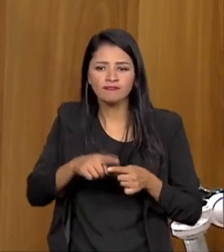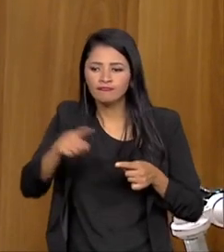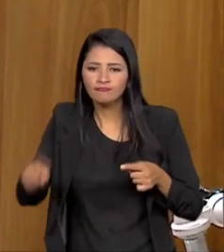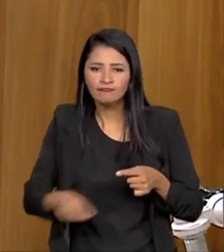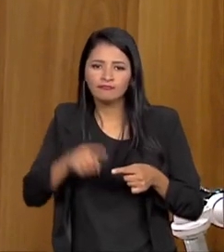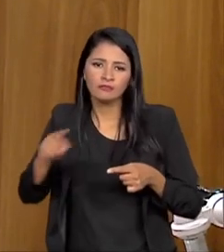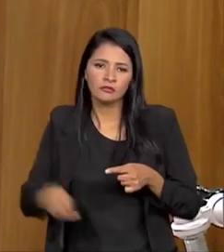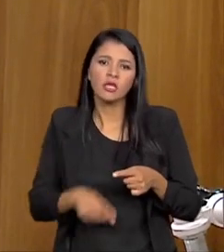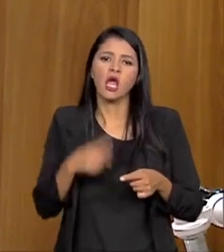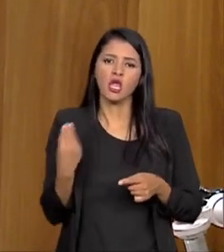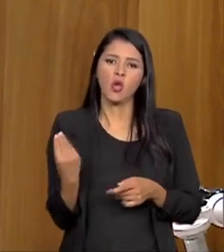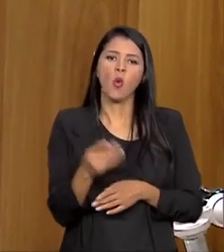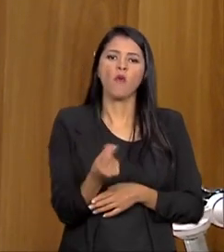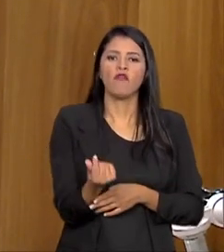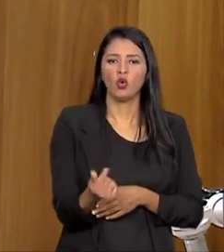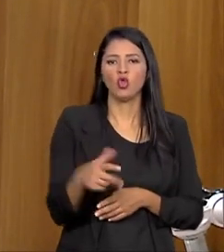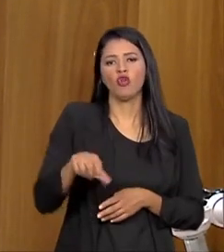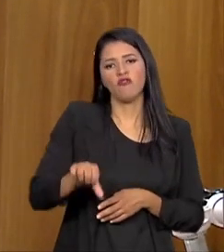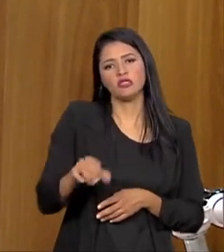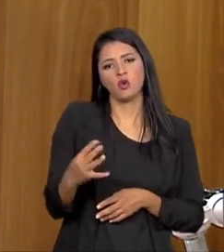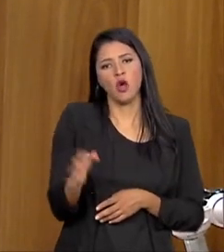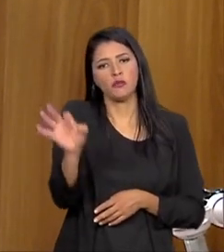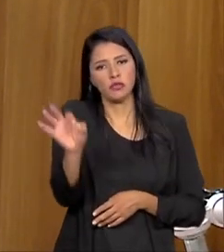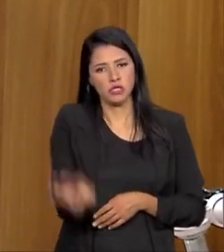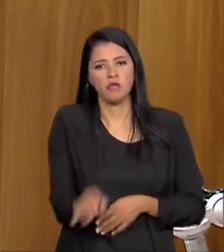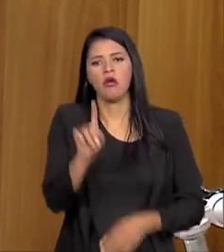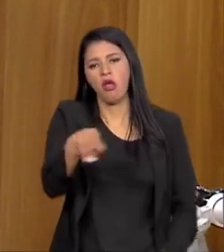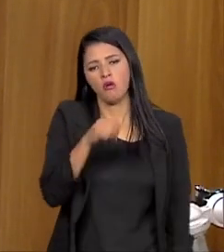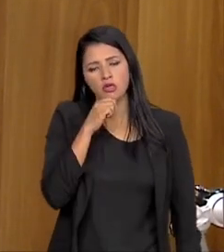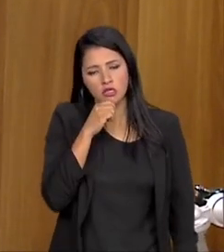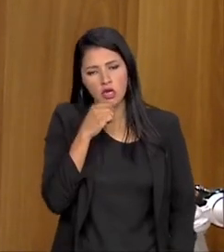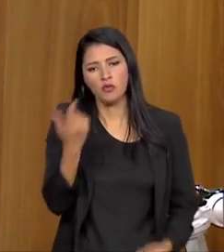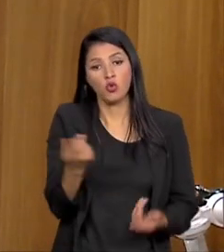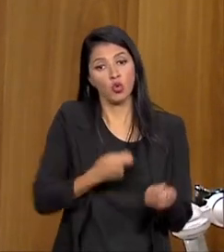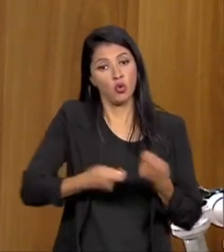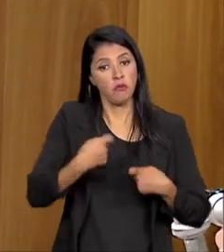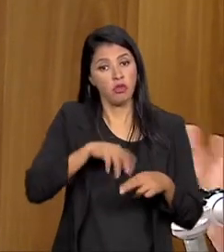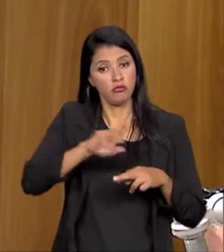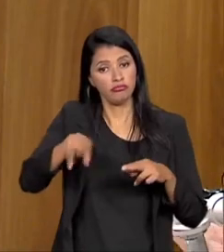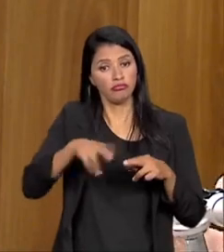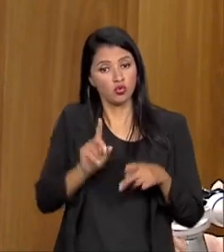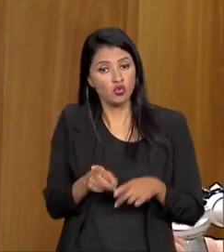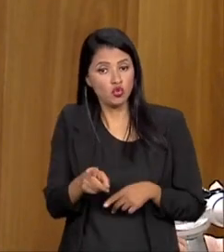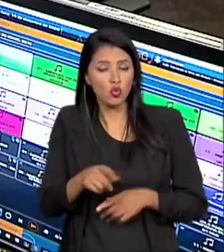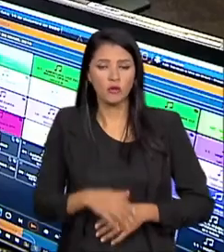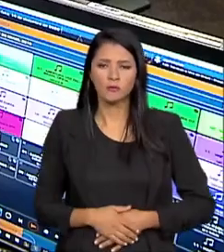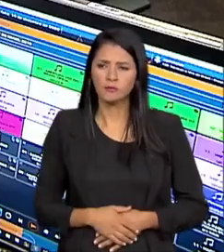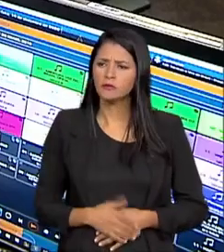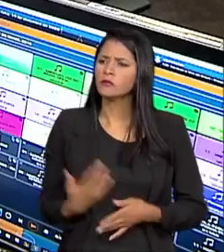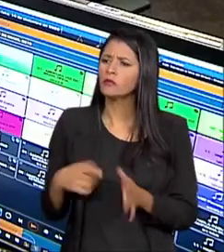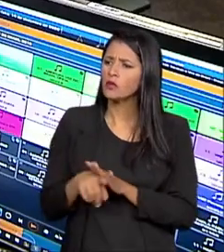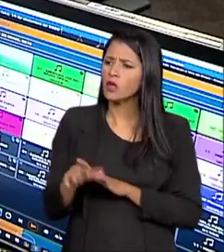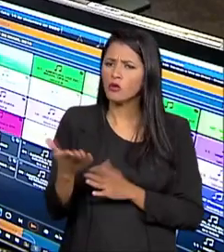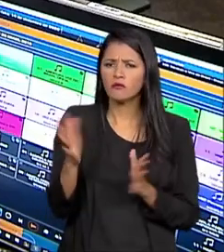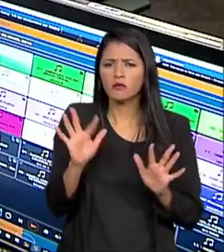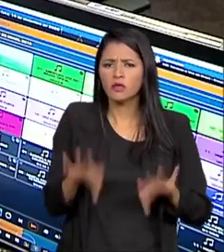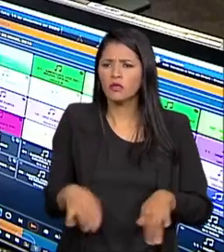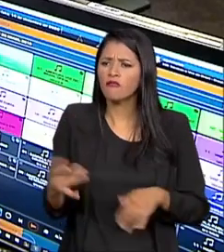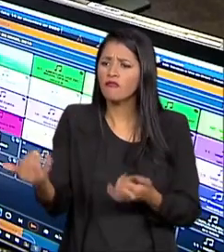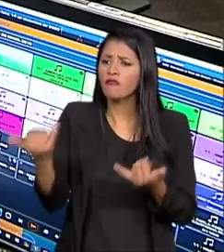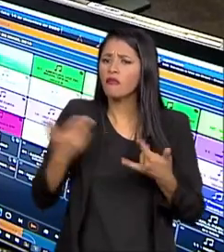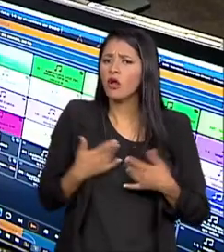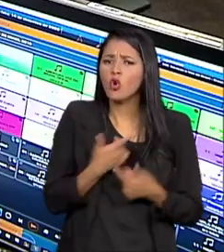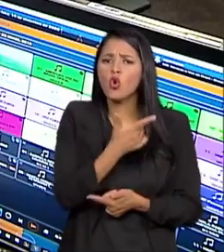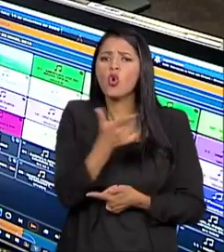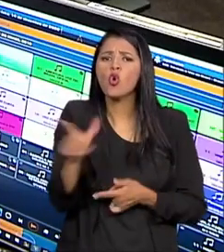das Embalagens defensivas é um exemplo de uma agricultura bastante representava agora Ministro para a gente encerrar eu queria que sou falasse pra gente que